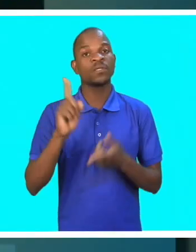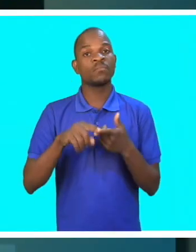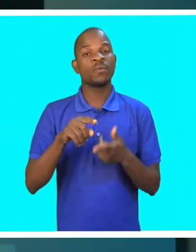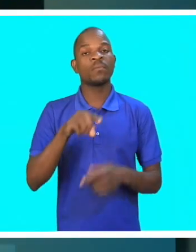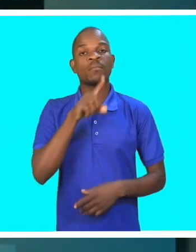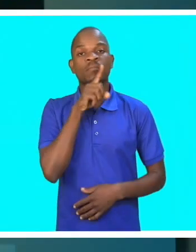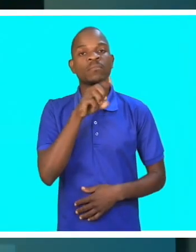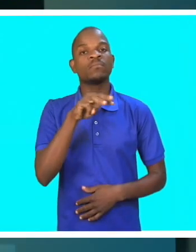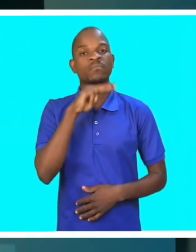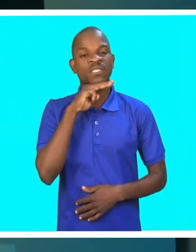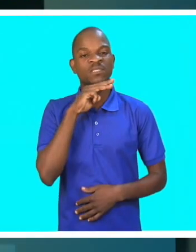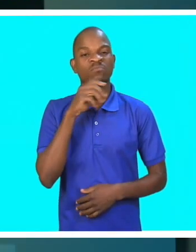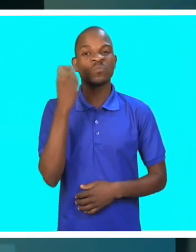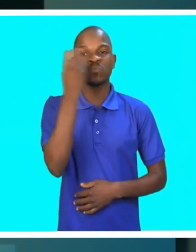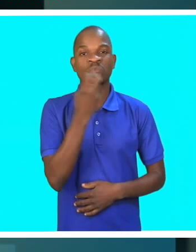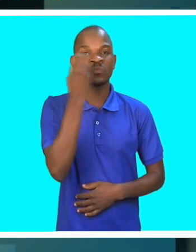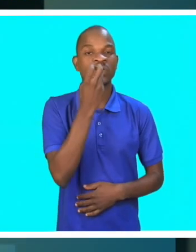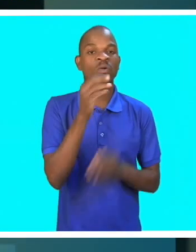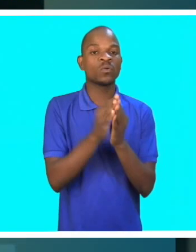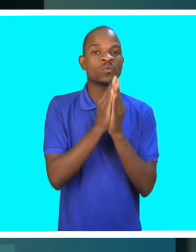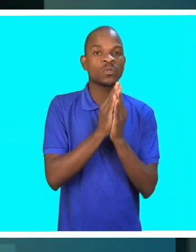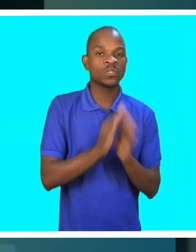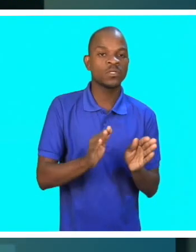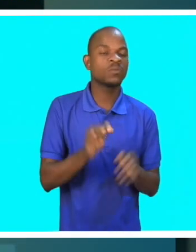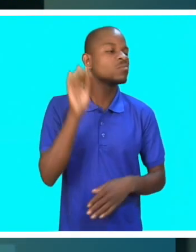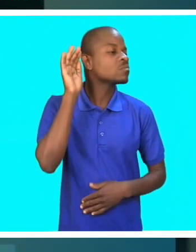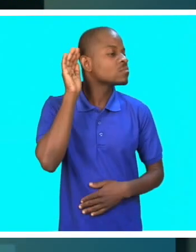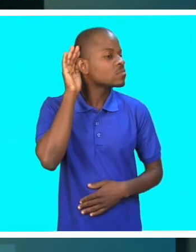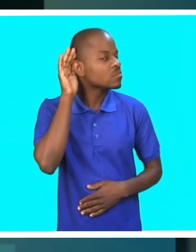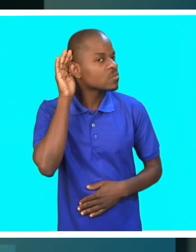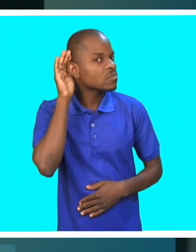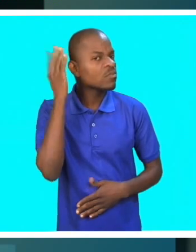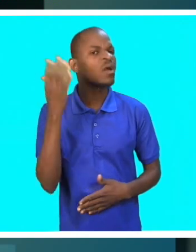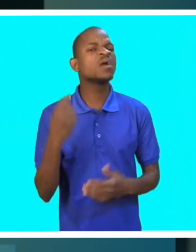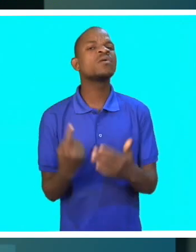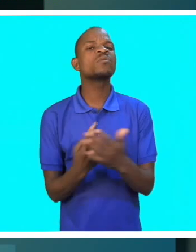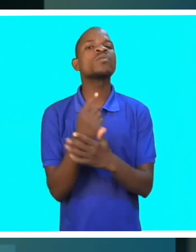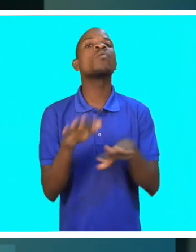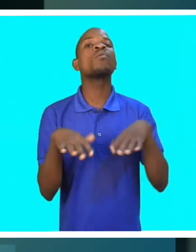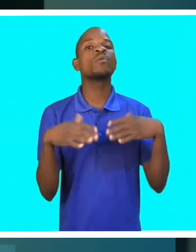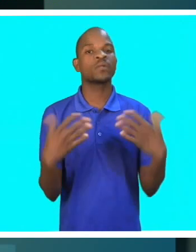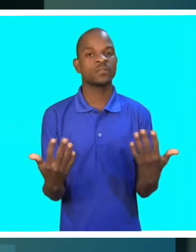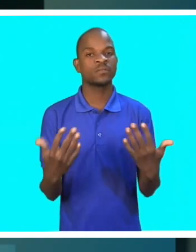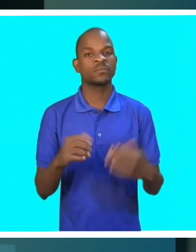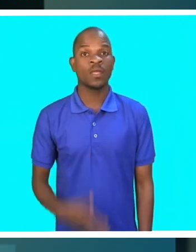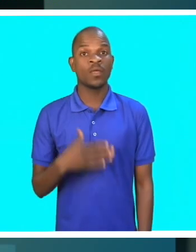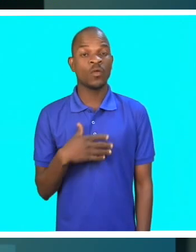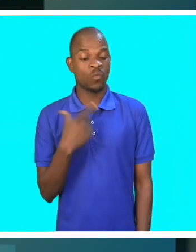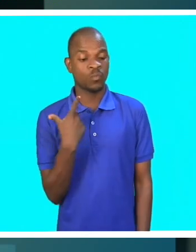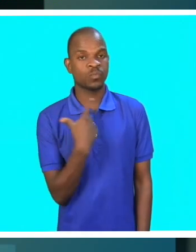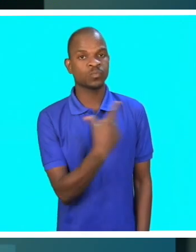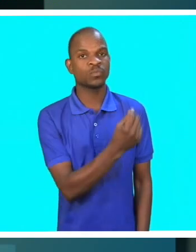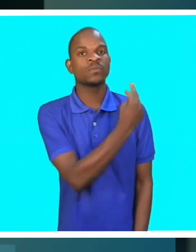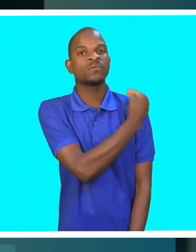Os meus pais foram para os curandeiros procurarem saber o que aconteceu. Fui